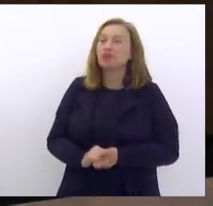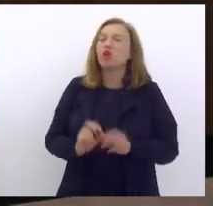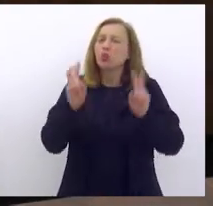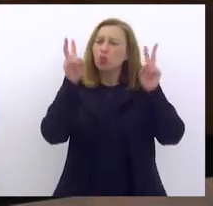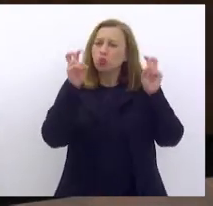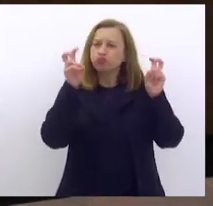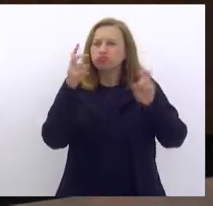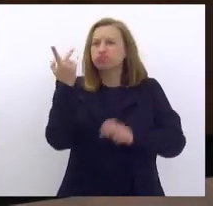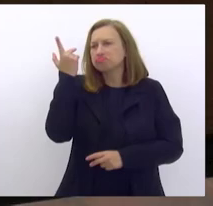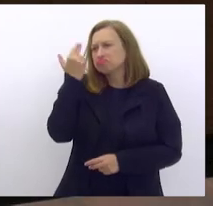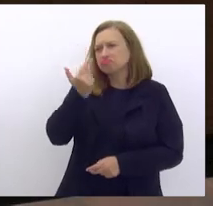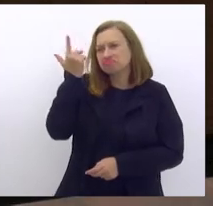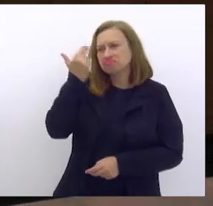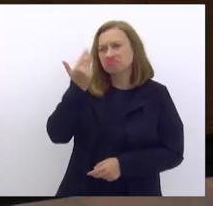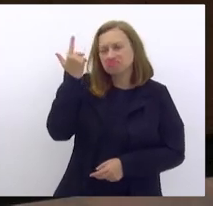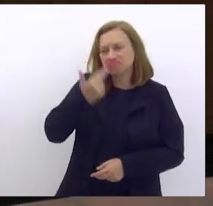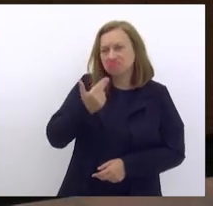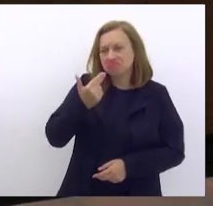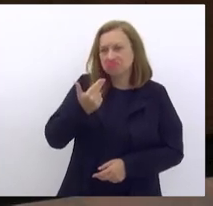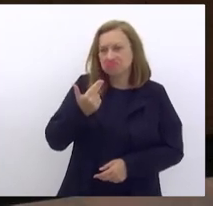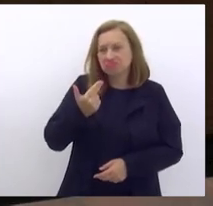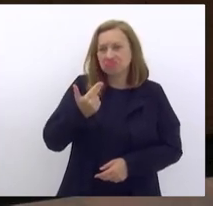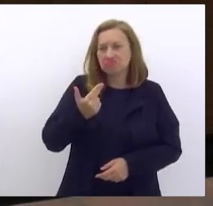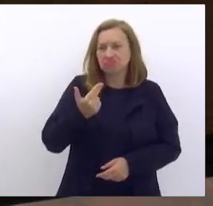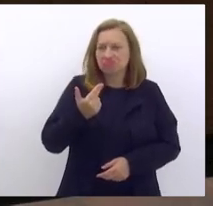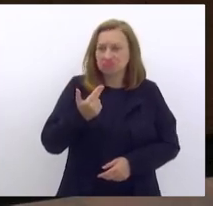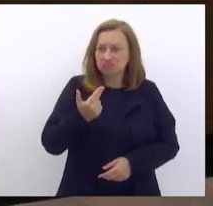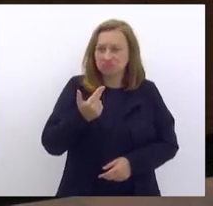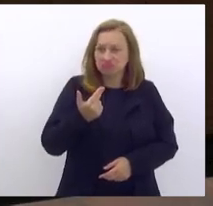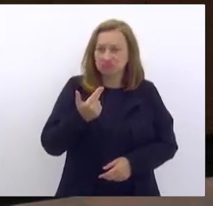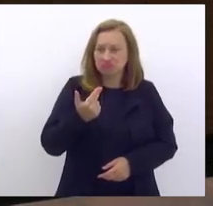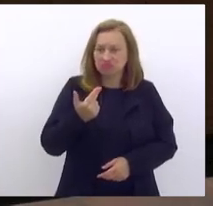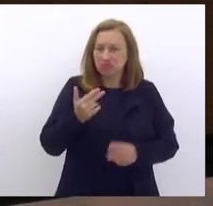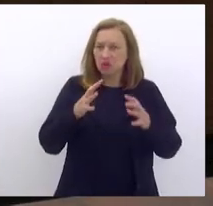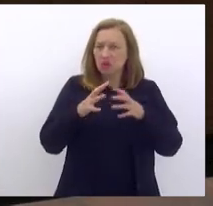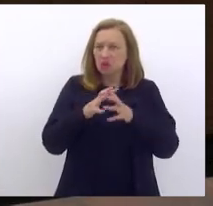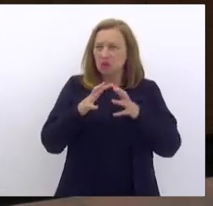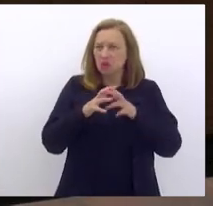que normalmente esgarça a esquerda e a